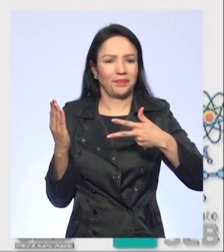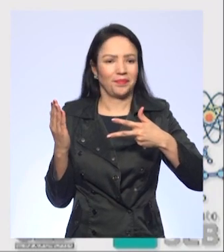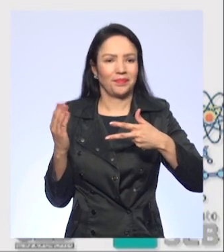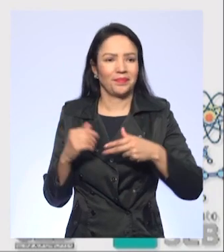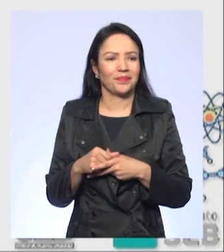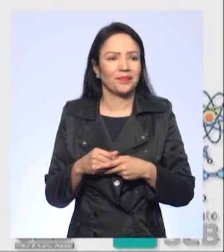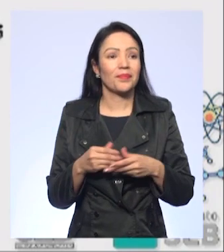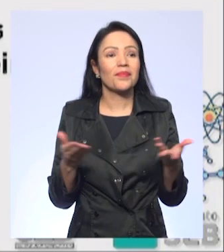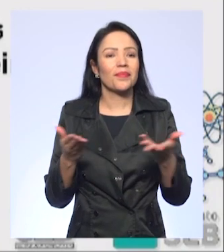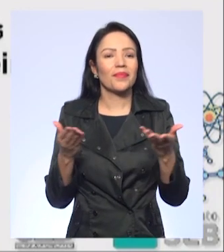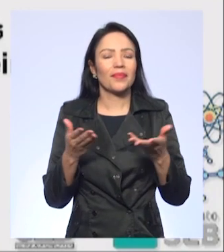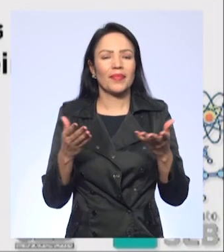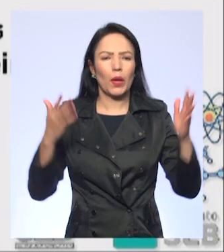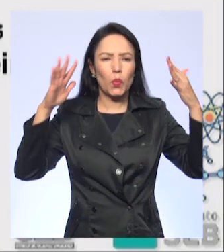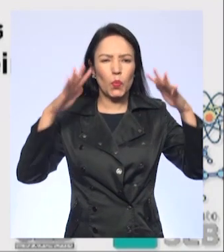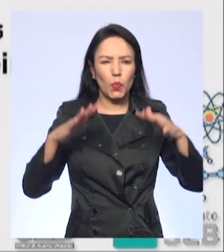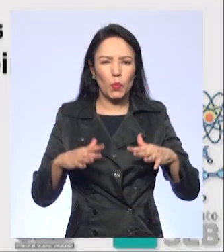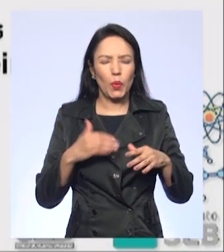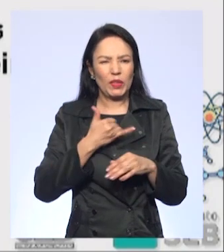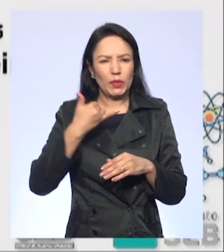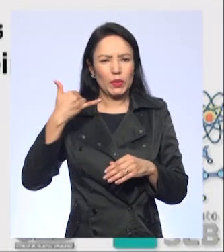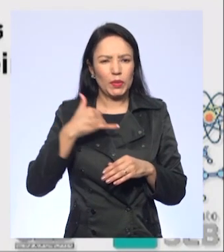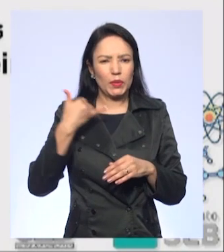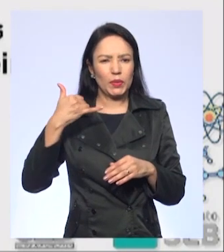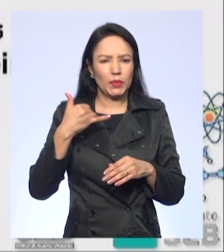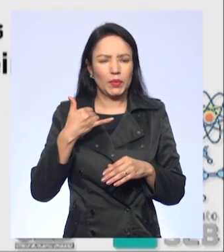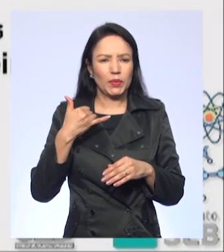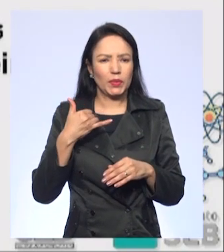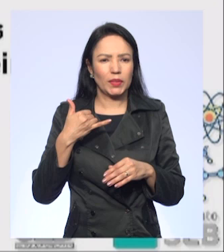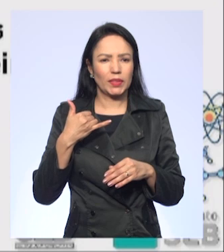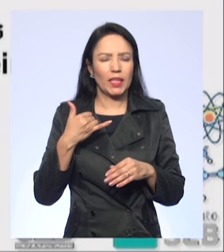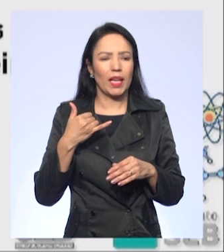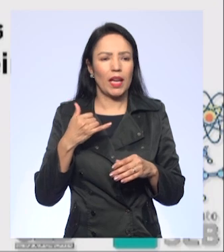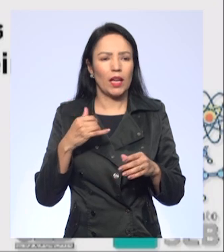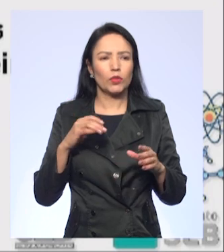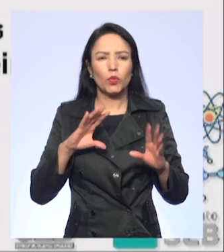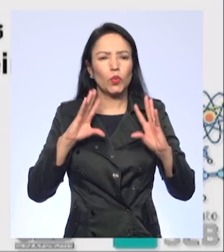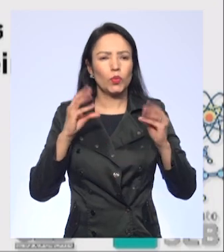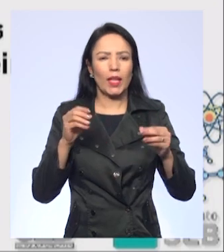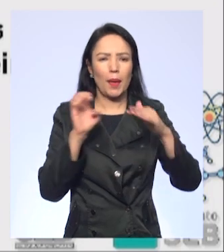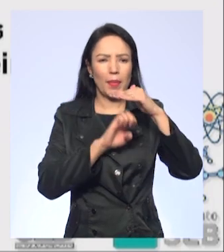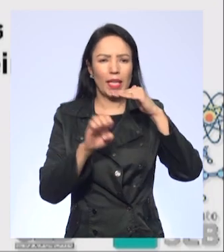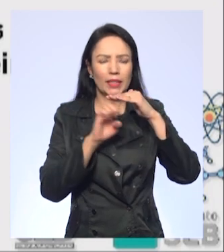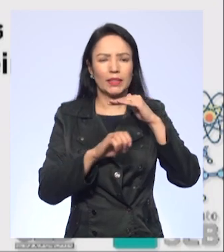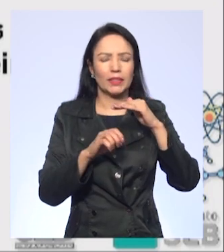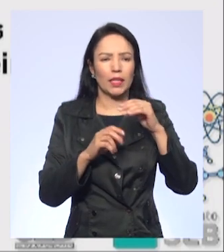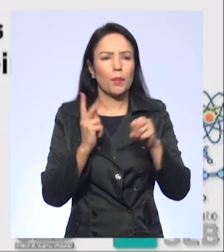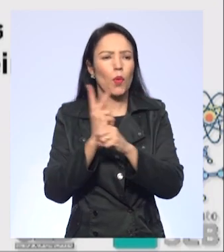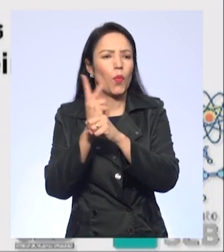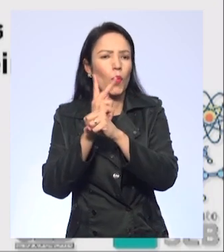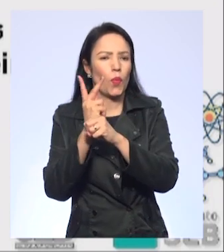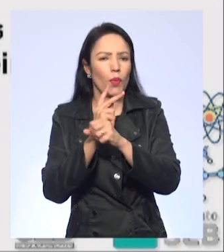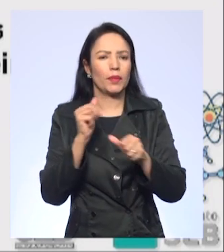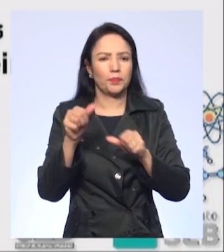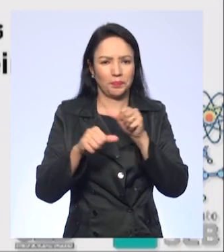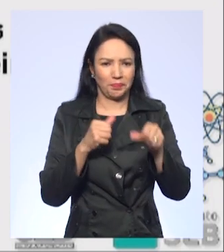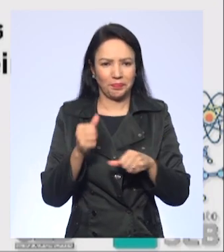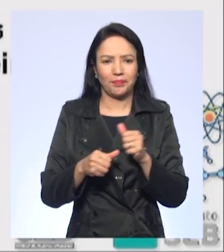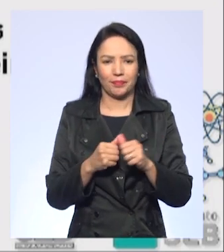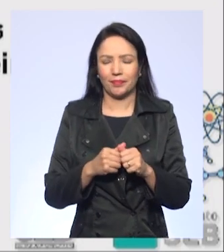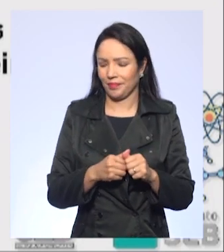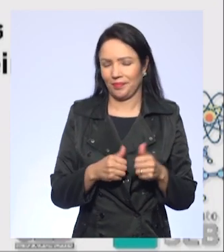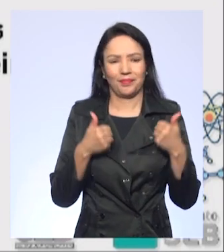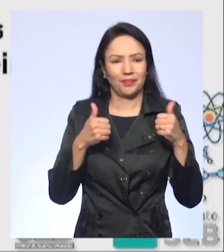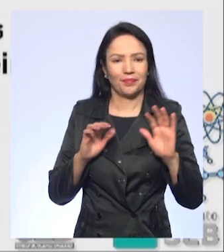a crise energética tem levado as médias e grandes empresas a buscarem alternativas